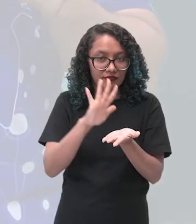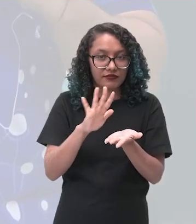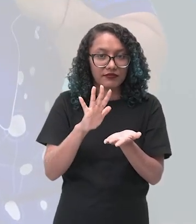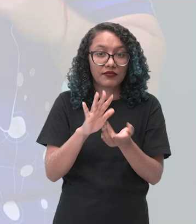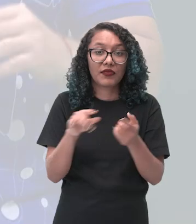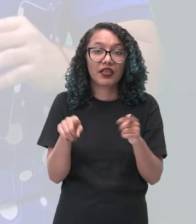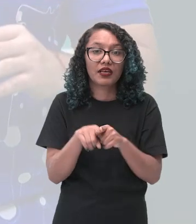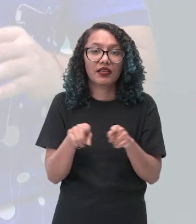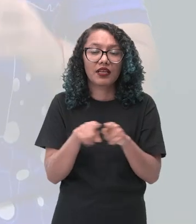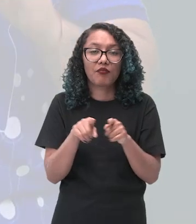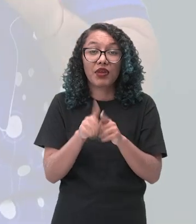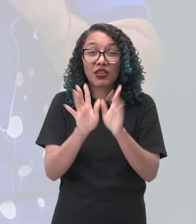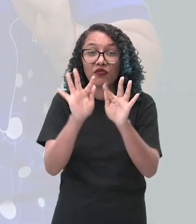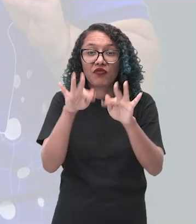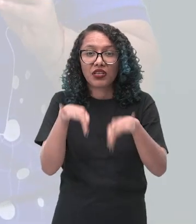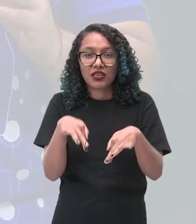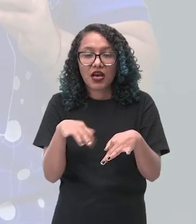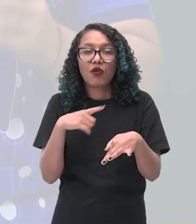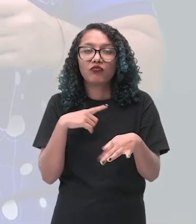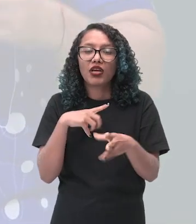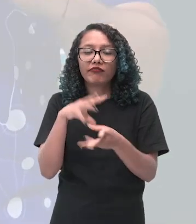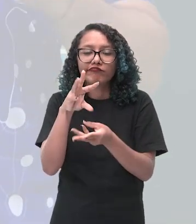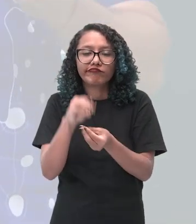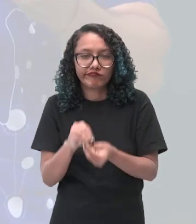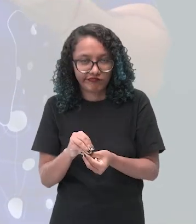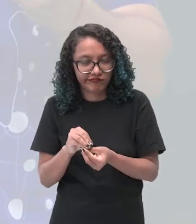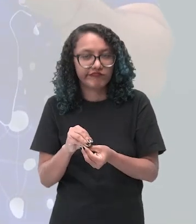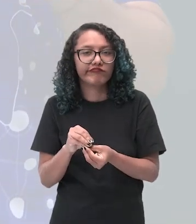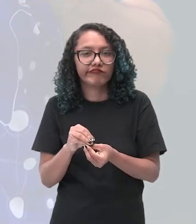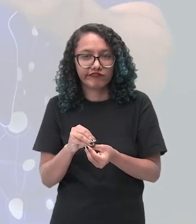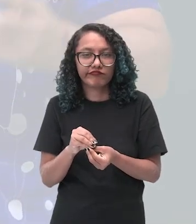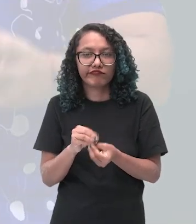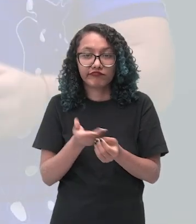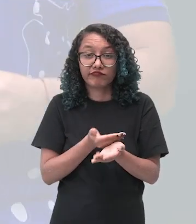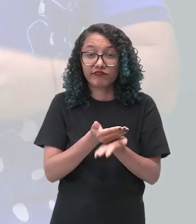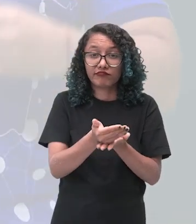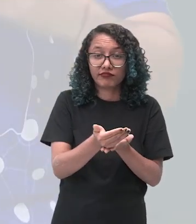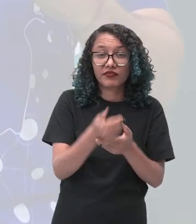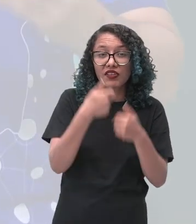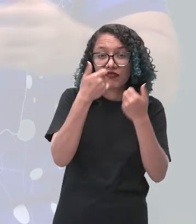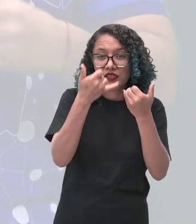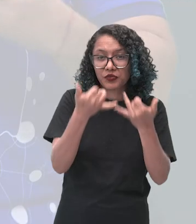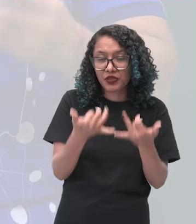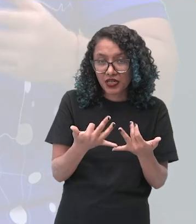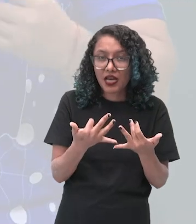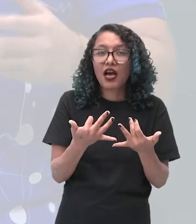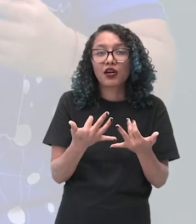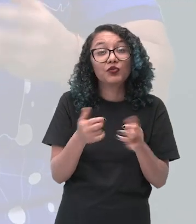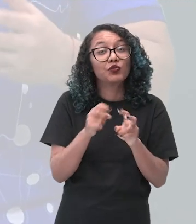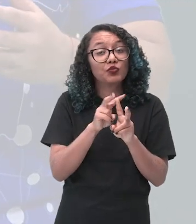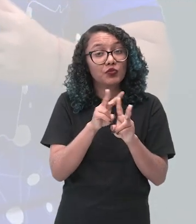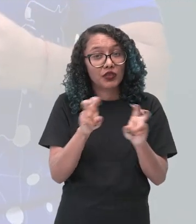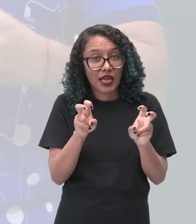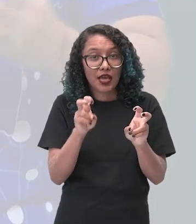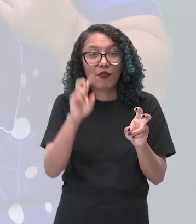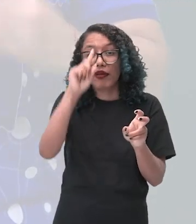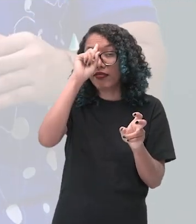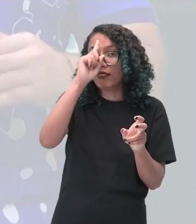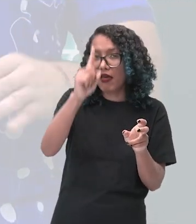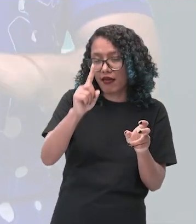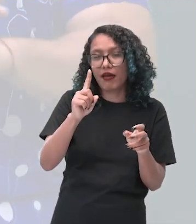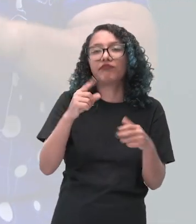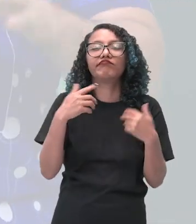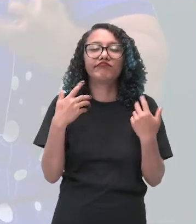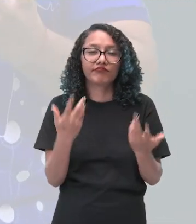e ele vai finalizar com uma conclusão. Então, na introdução, ele já vai falar ali sobre o que aquele assunto está abordando, e